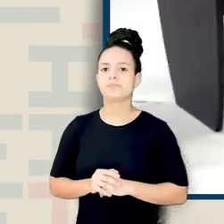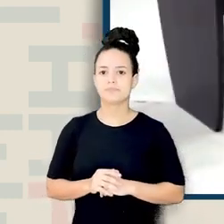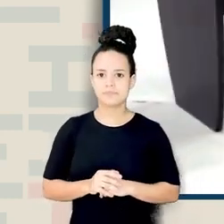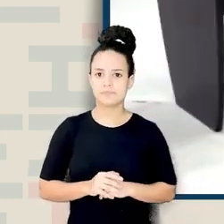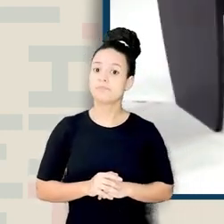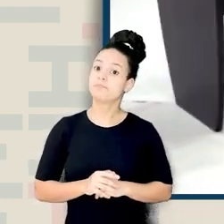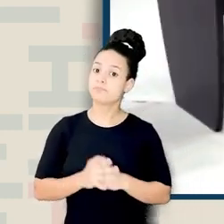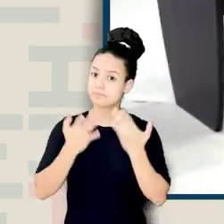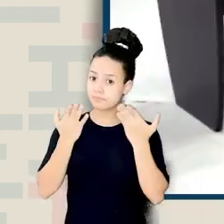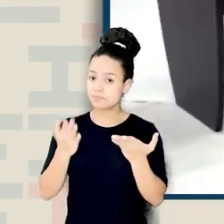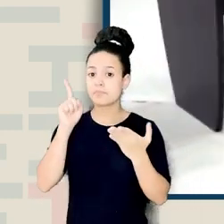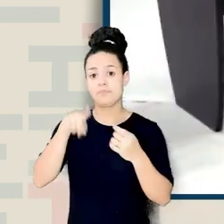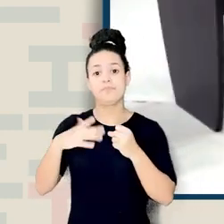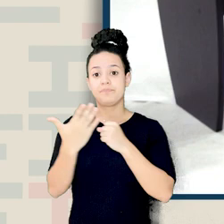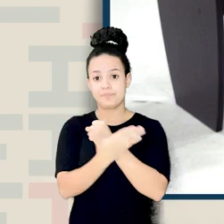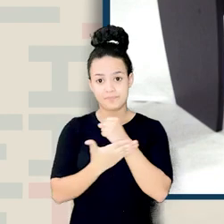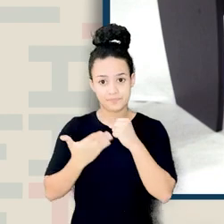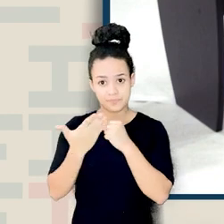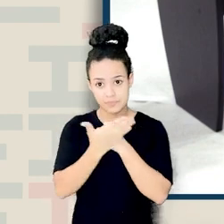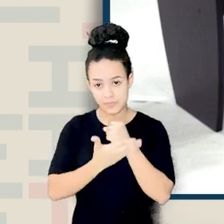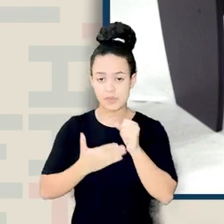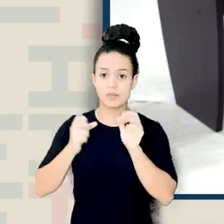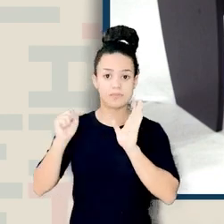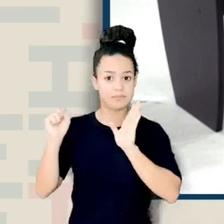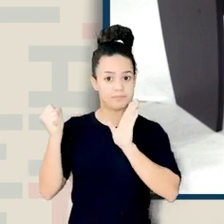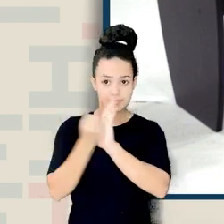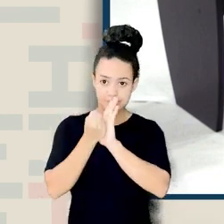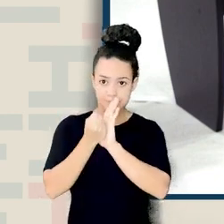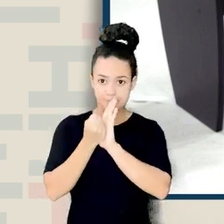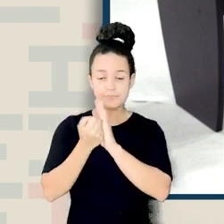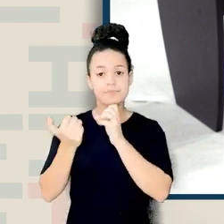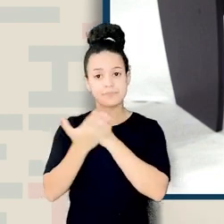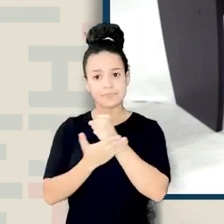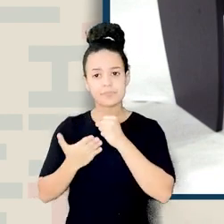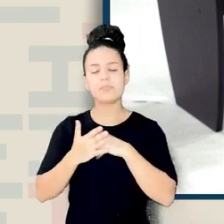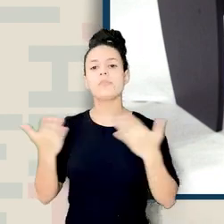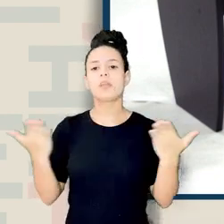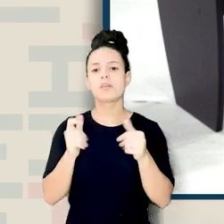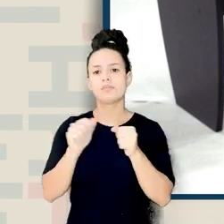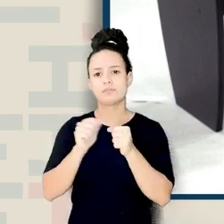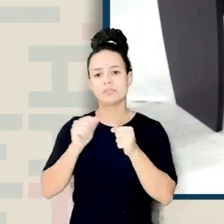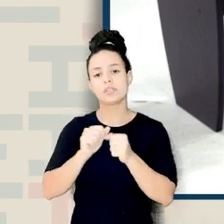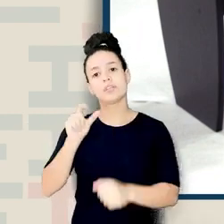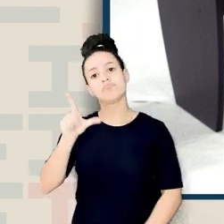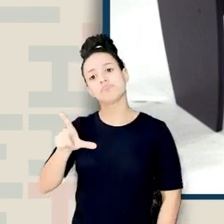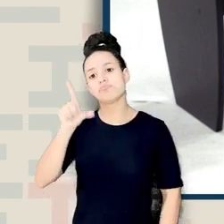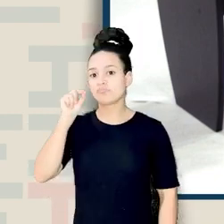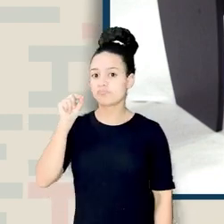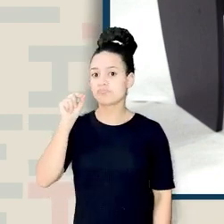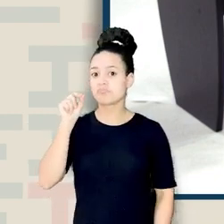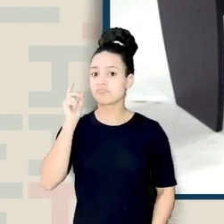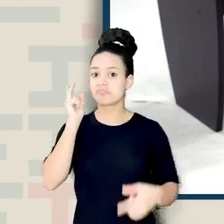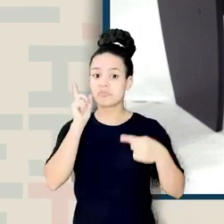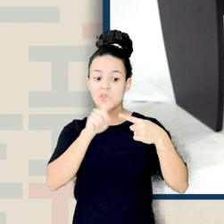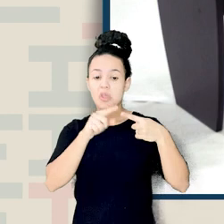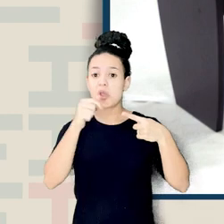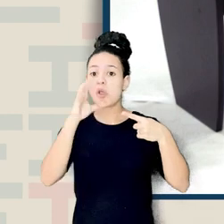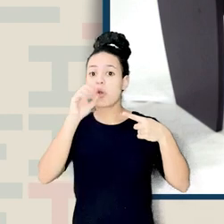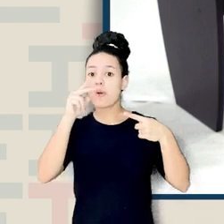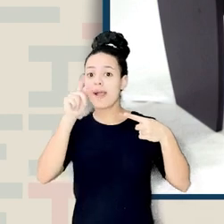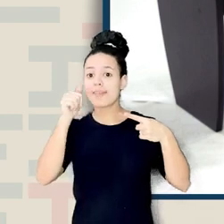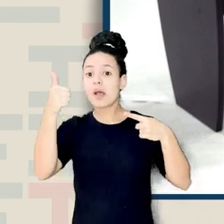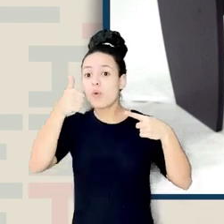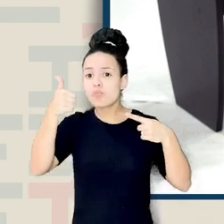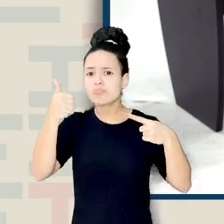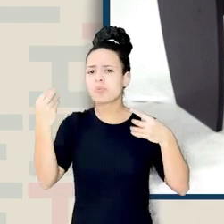Isso é uma base DNA que eles usam. Fazendo agora também uma opção de tocar essa congada 1, se